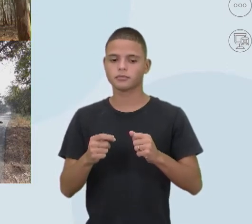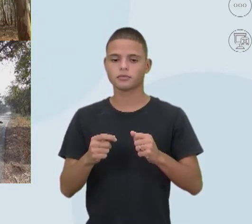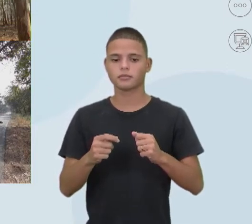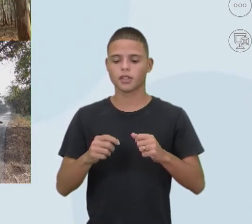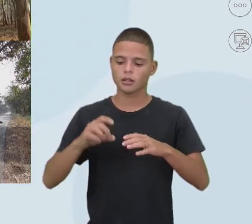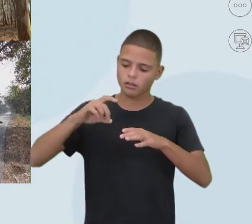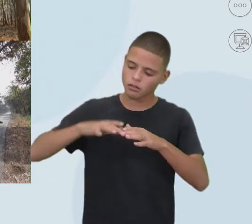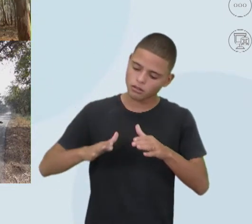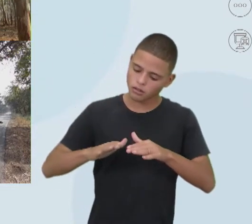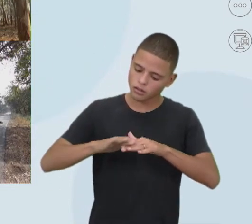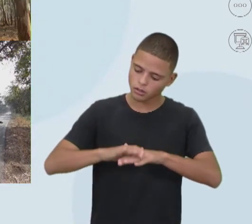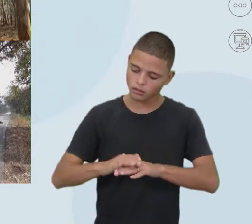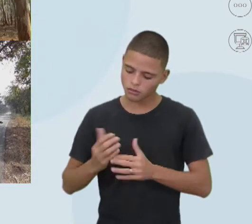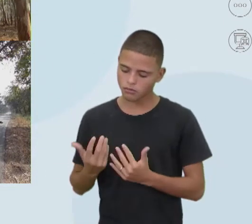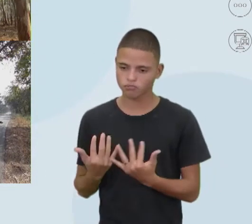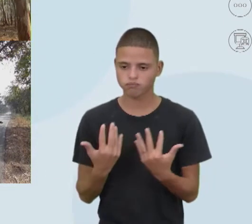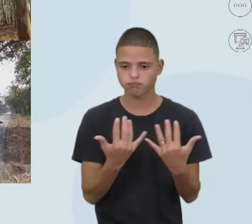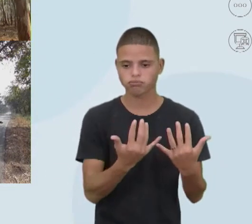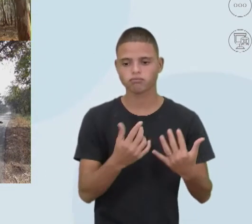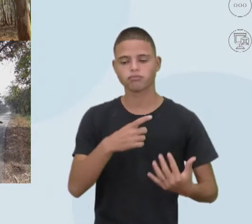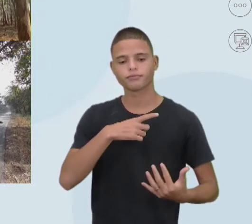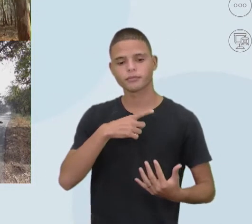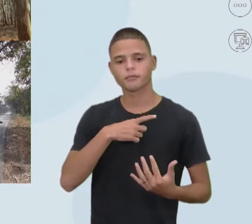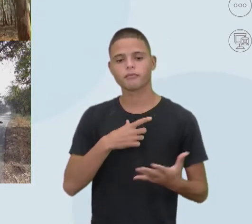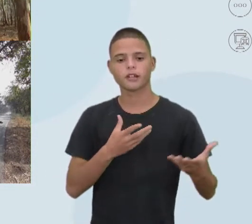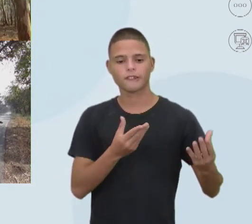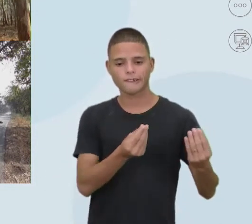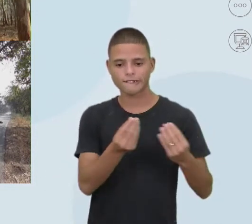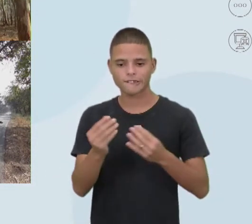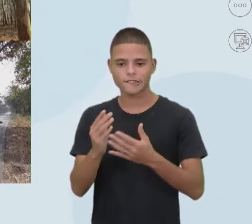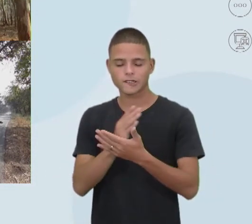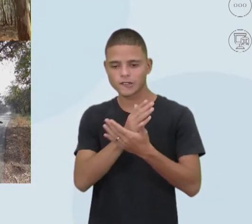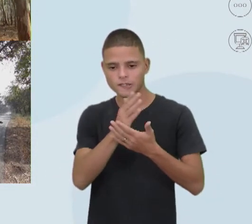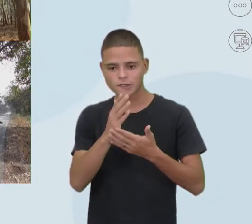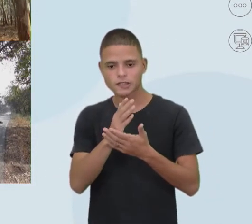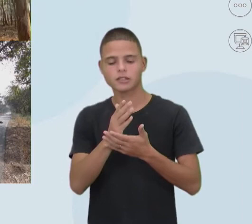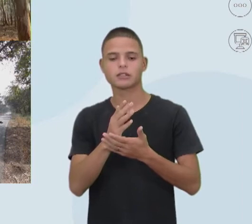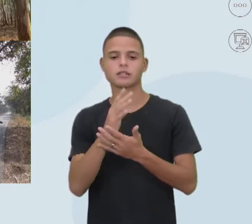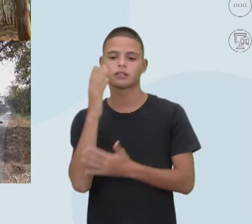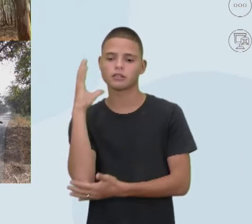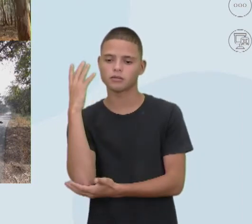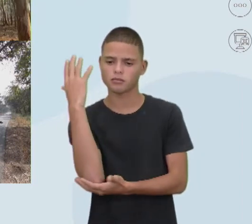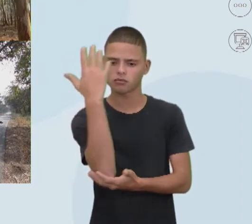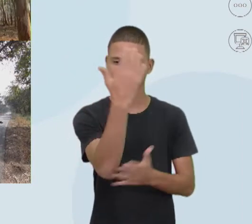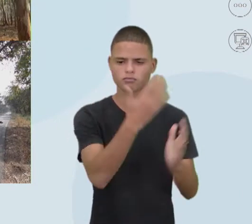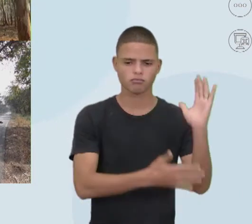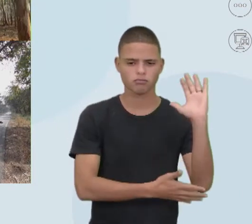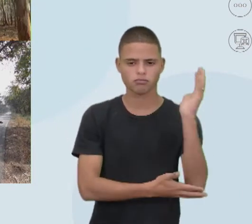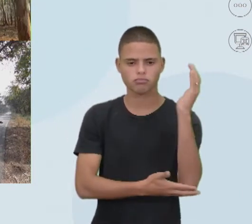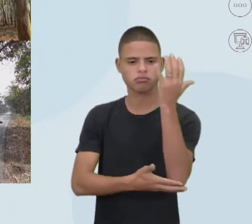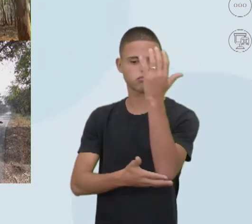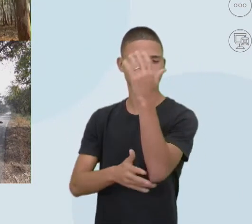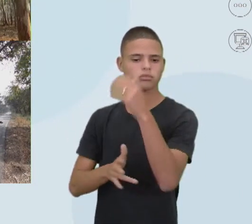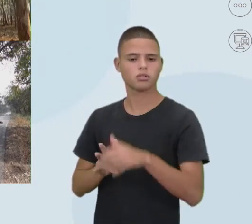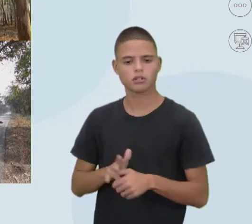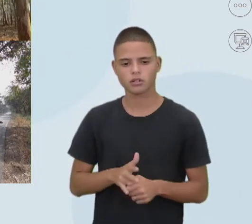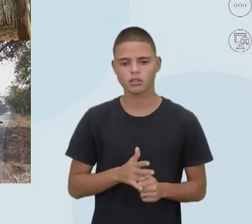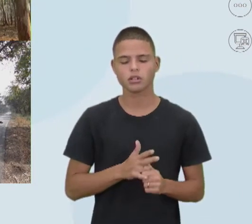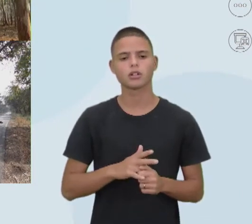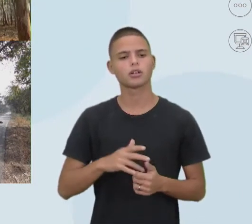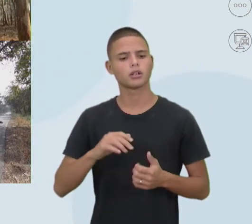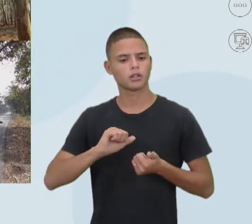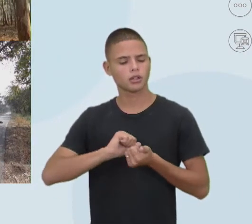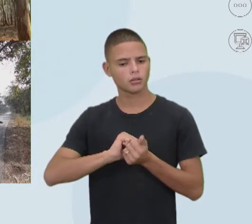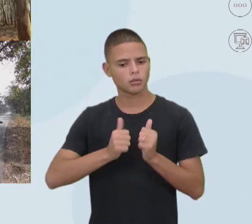Enfim, altas produtividades. A gente vê aí espécies exóticas na área florestal como eucalipto e pinos que se adaptaram muito